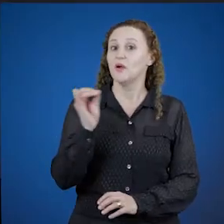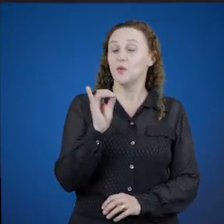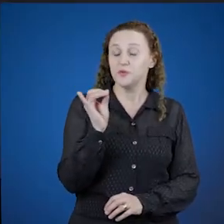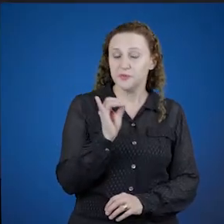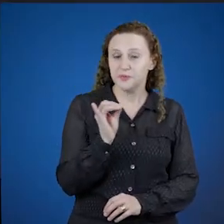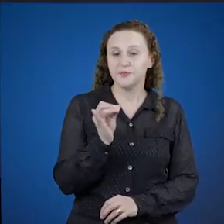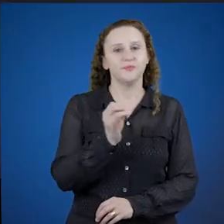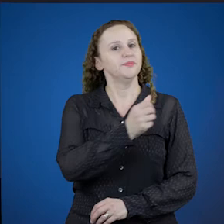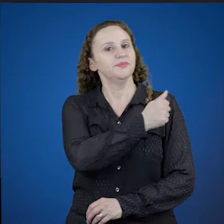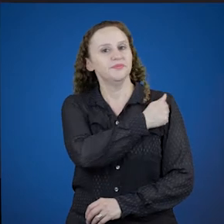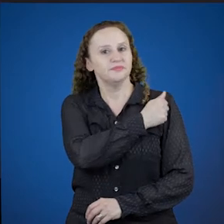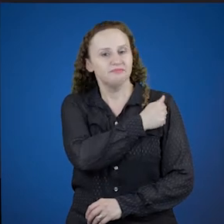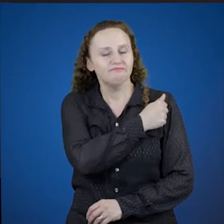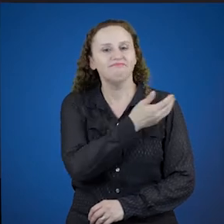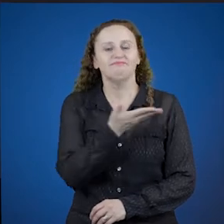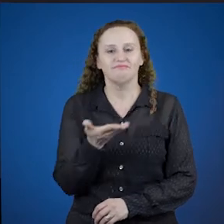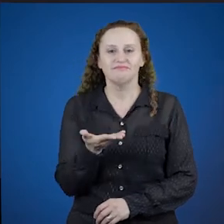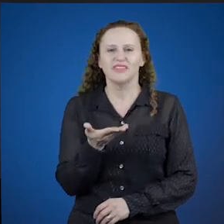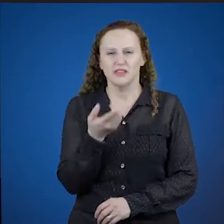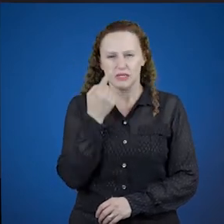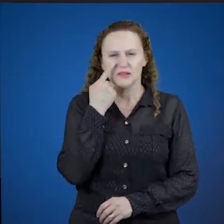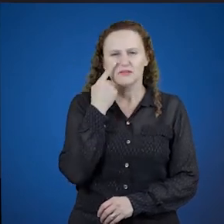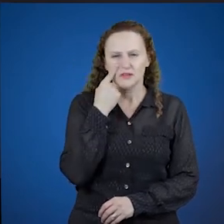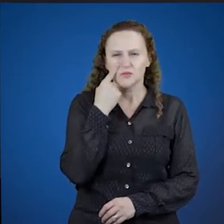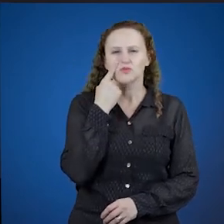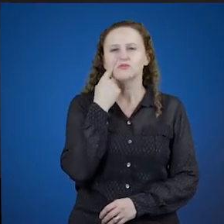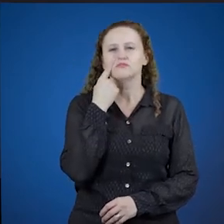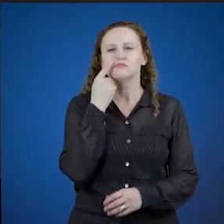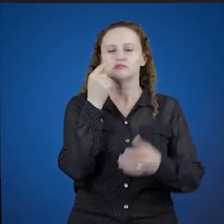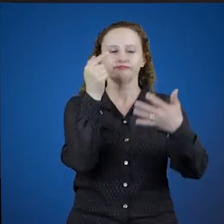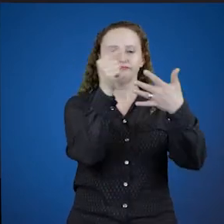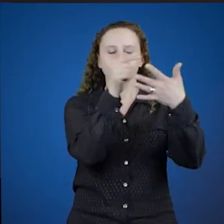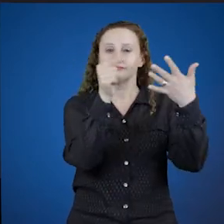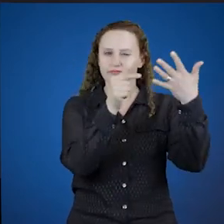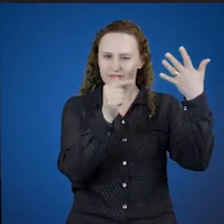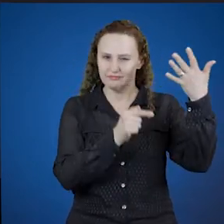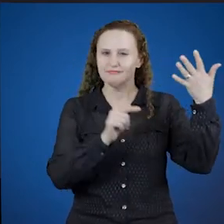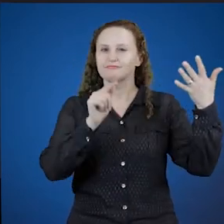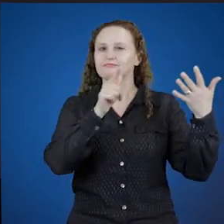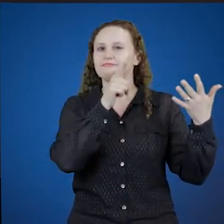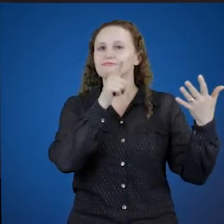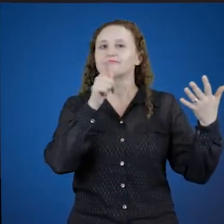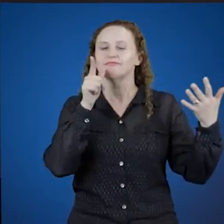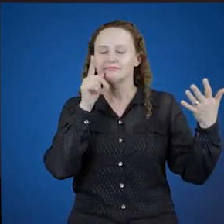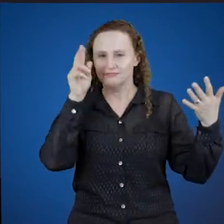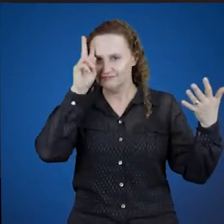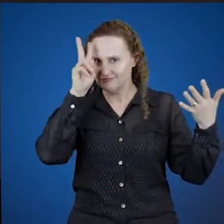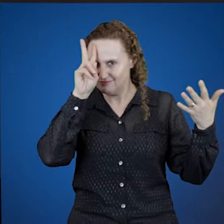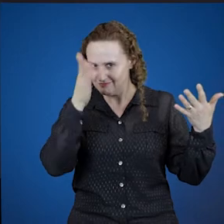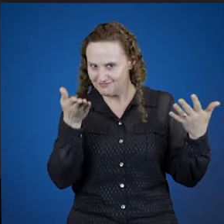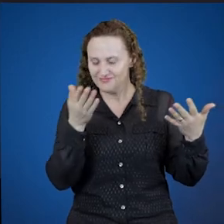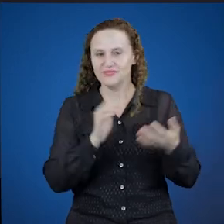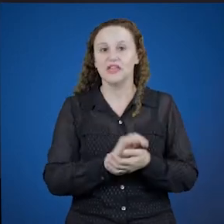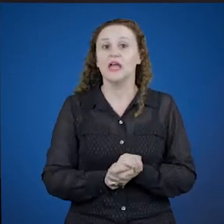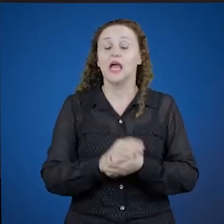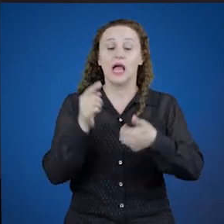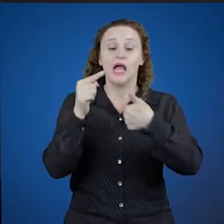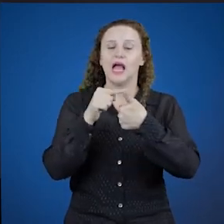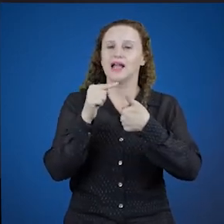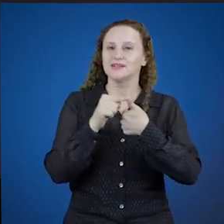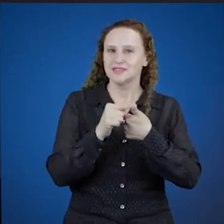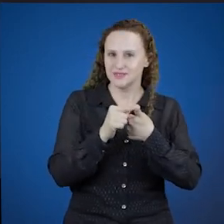Olá pessoal depois de termos vistos casos latinos podemos passar então para a